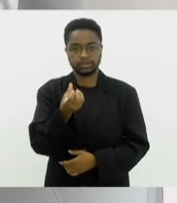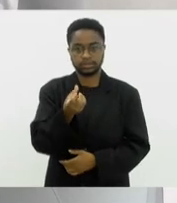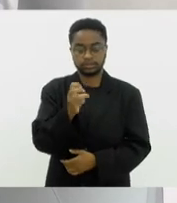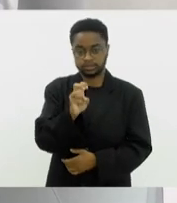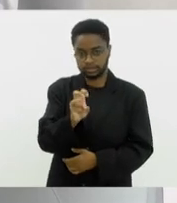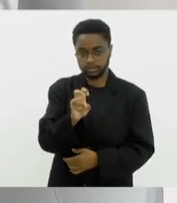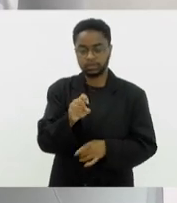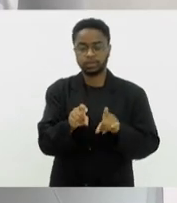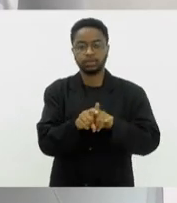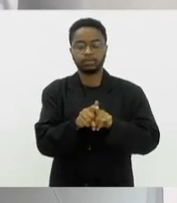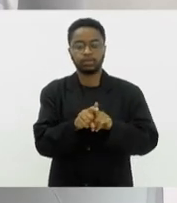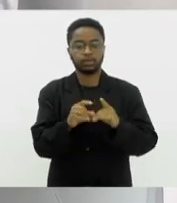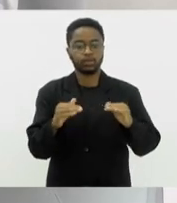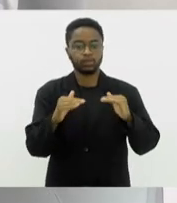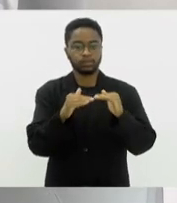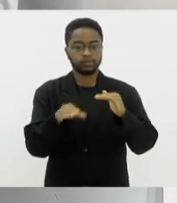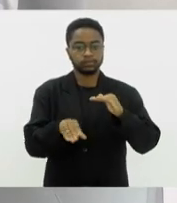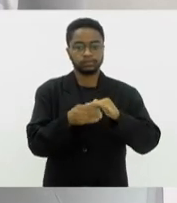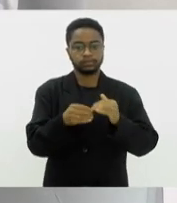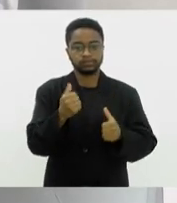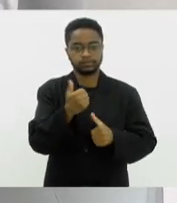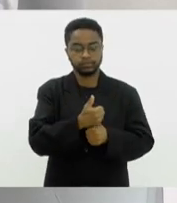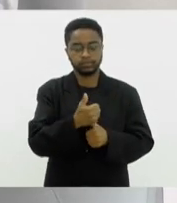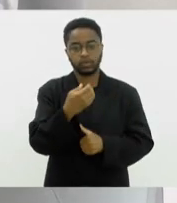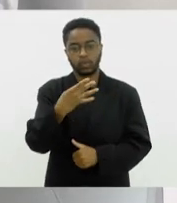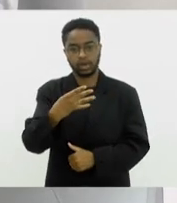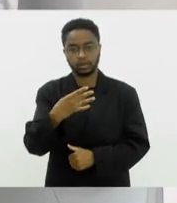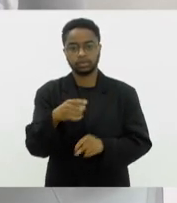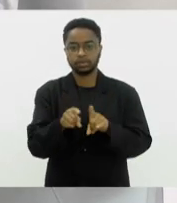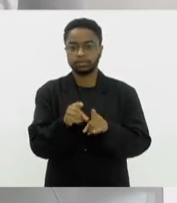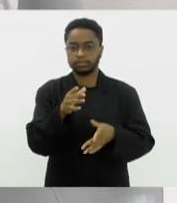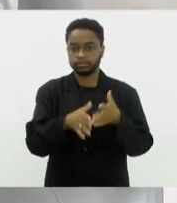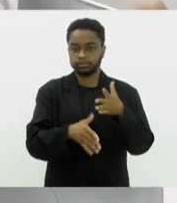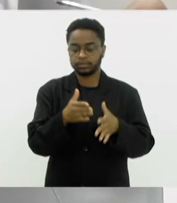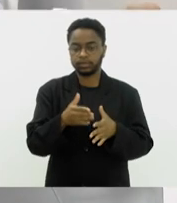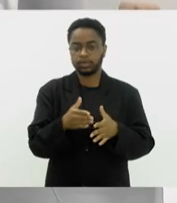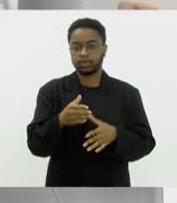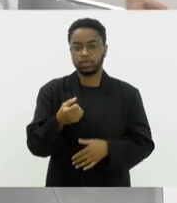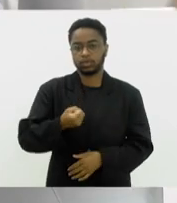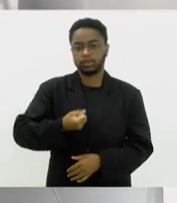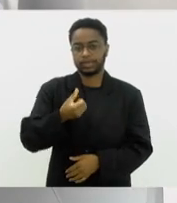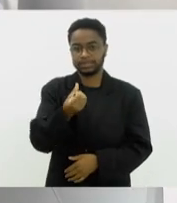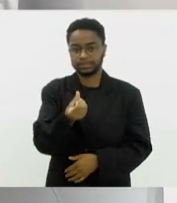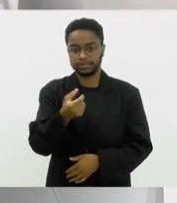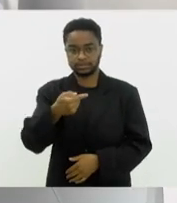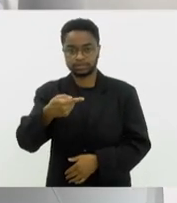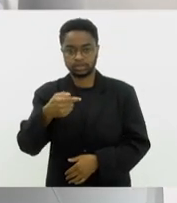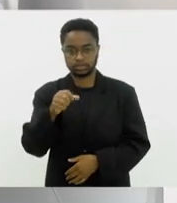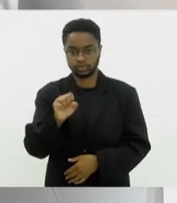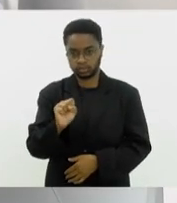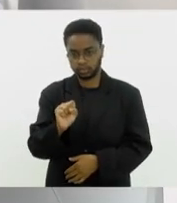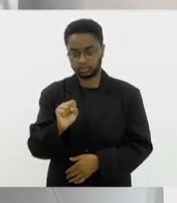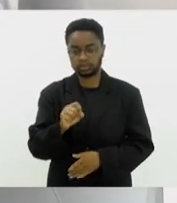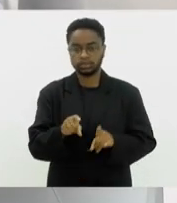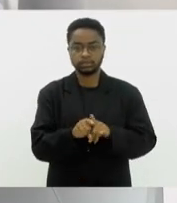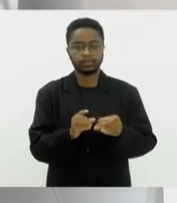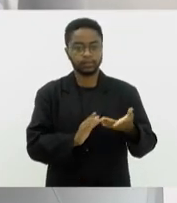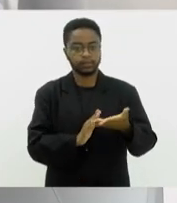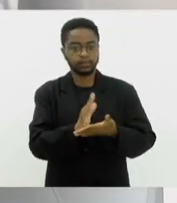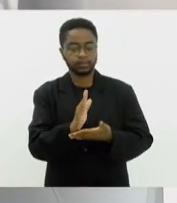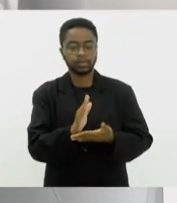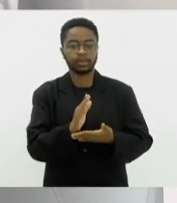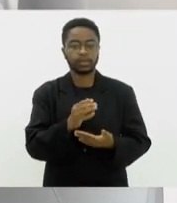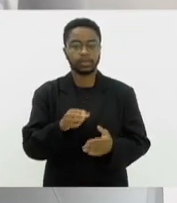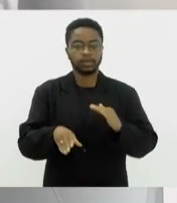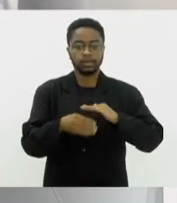5, favorável com subemenda à emenda 4, prejudicadas às emendas 6, 7 e 8 pela aprovação das emendas 3